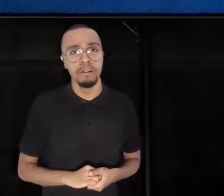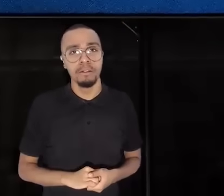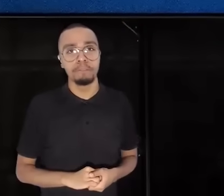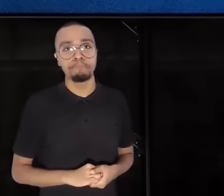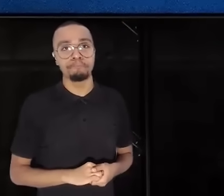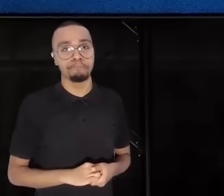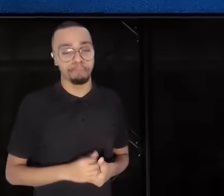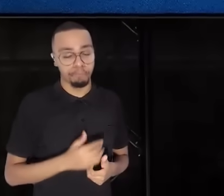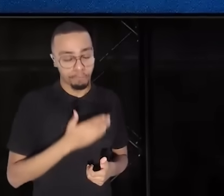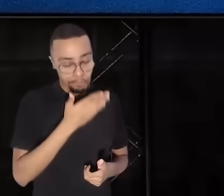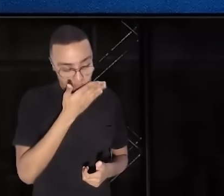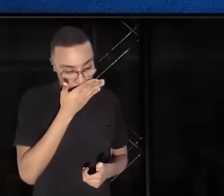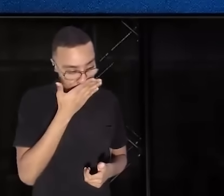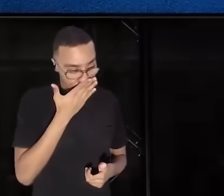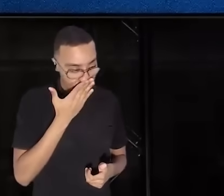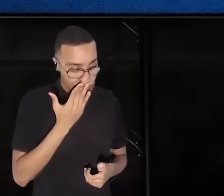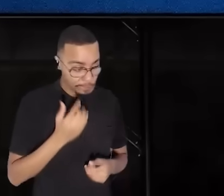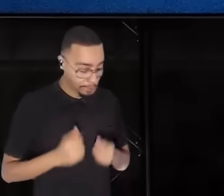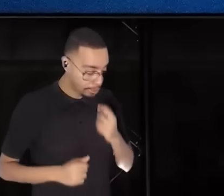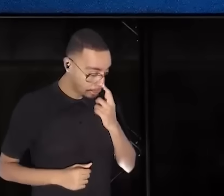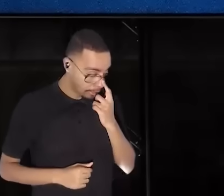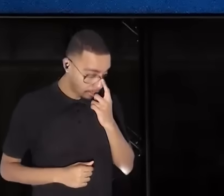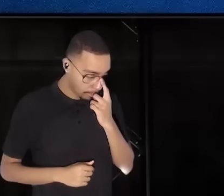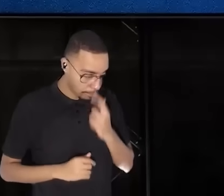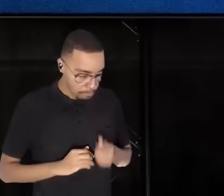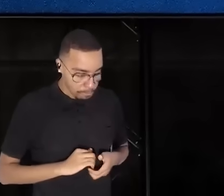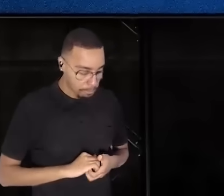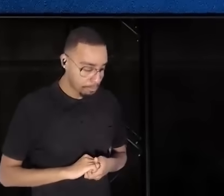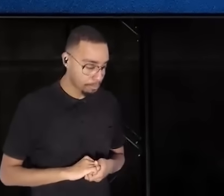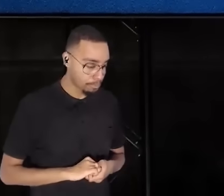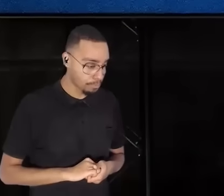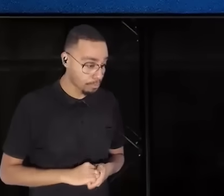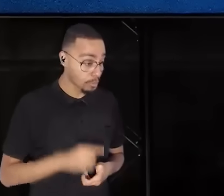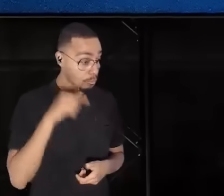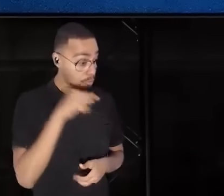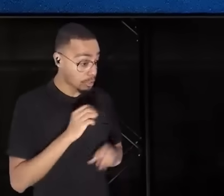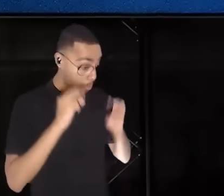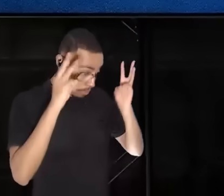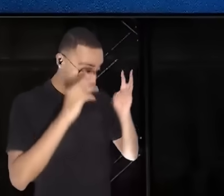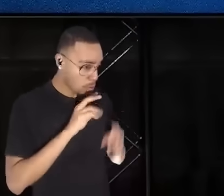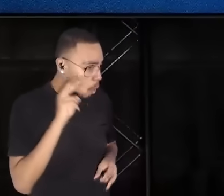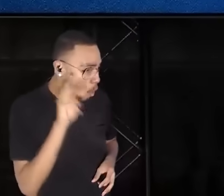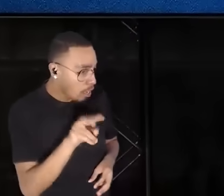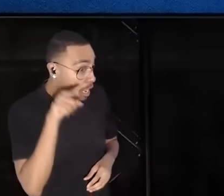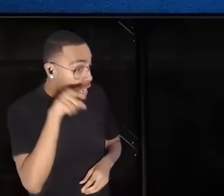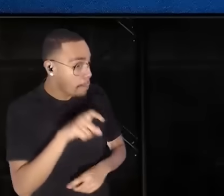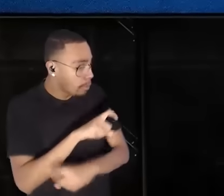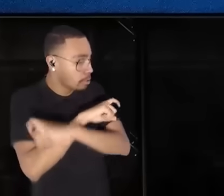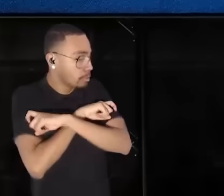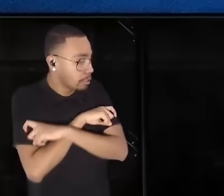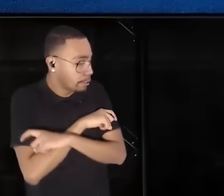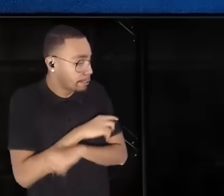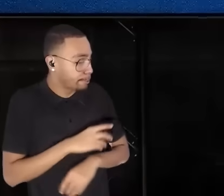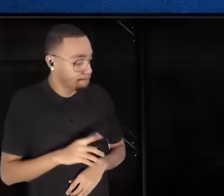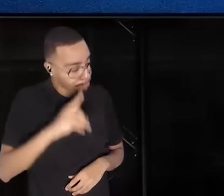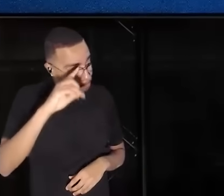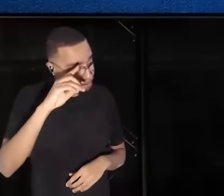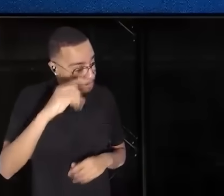Você vai olhar para o homem que comanda o maior império do mundo, e você vai olhar bem nos olhos dele e vai